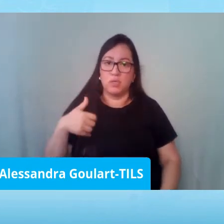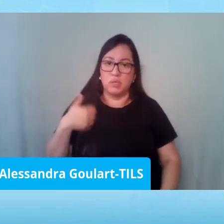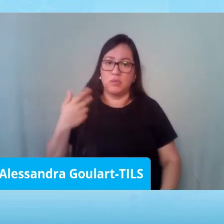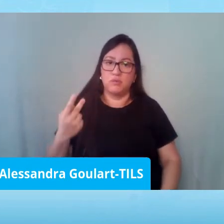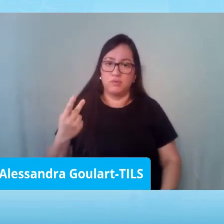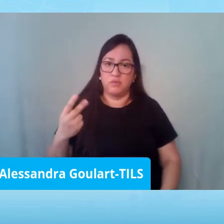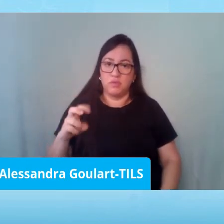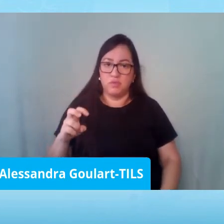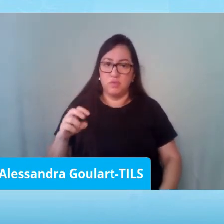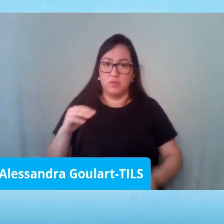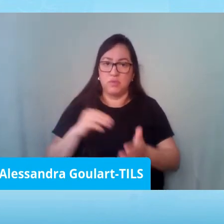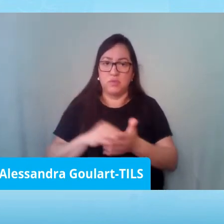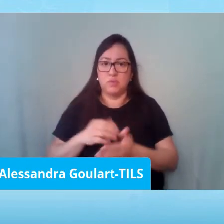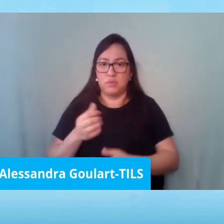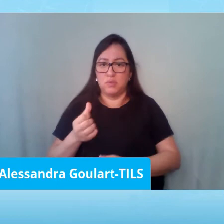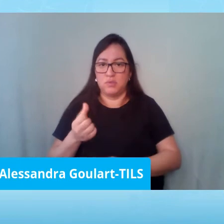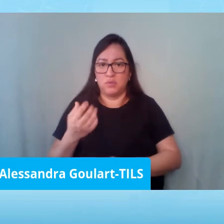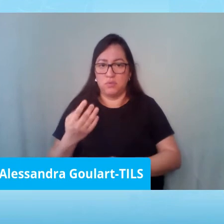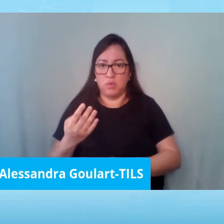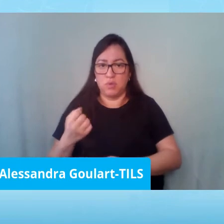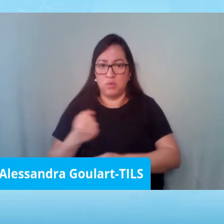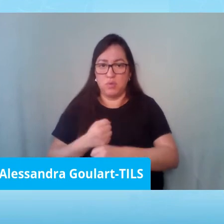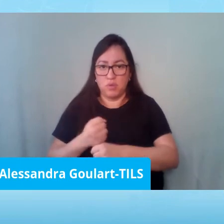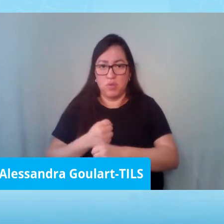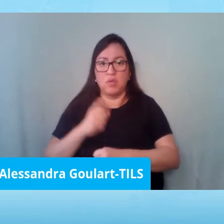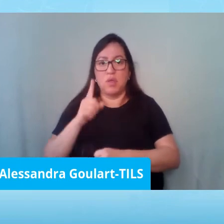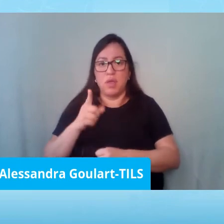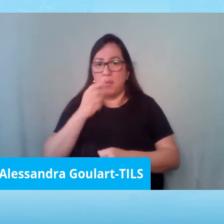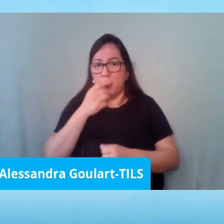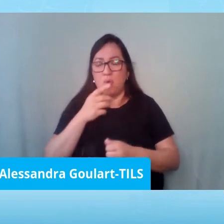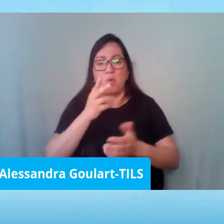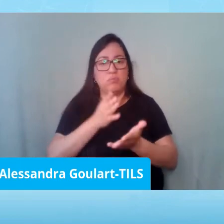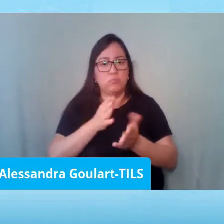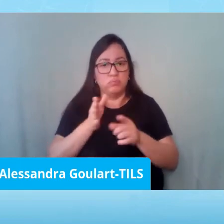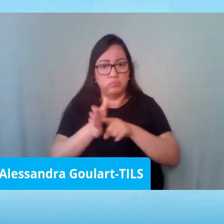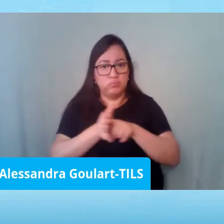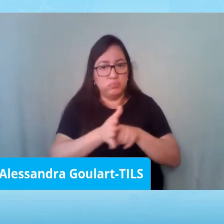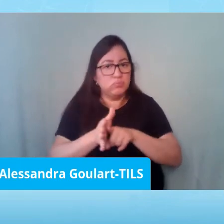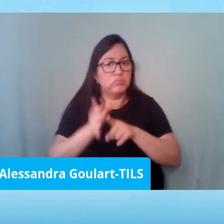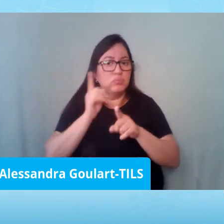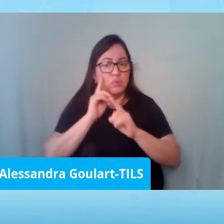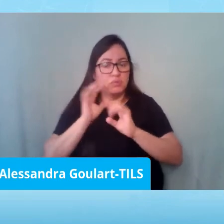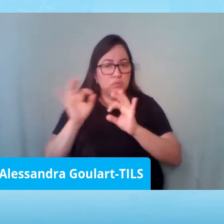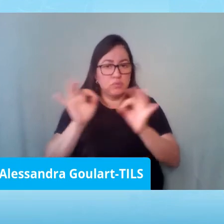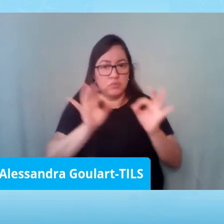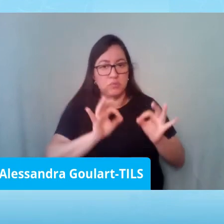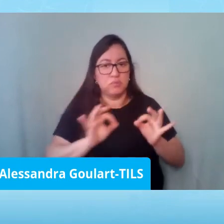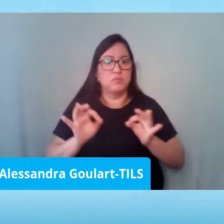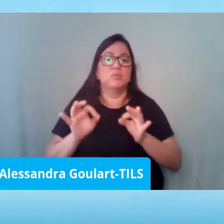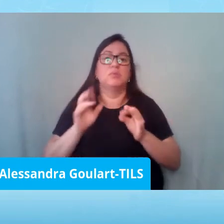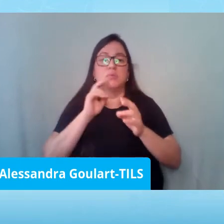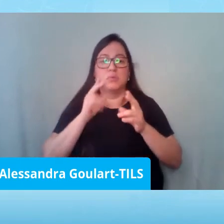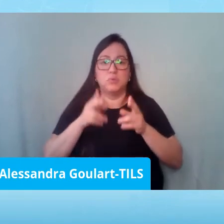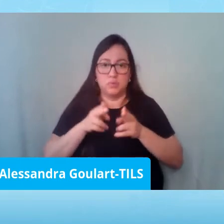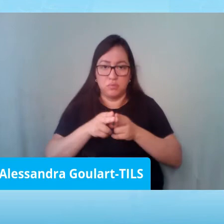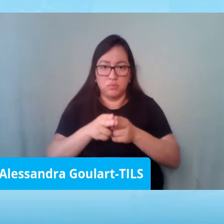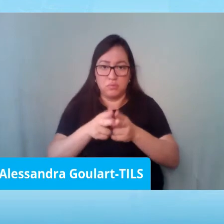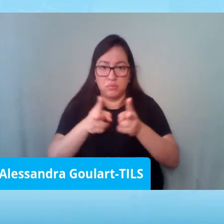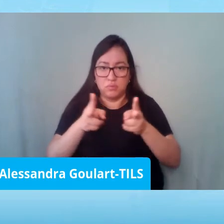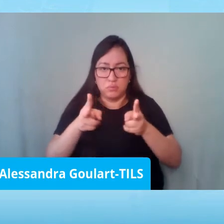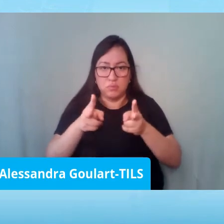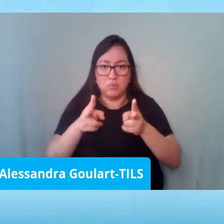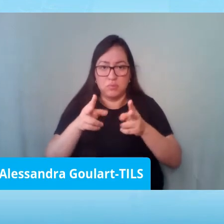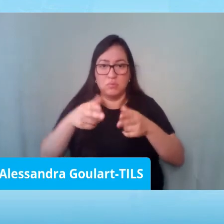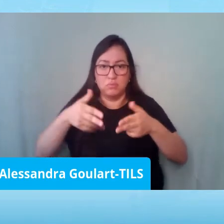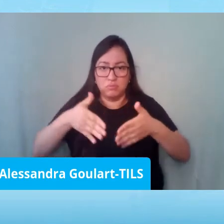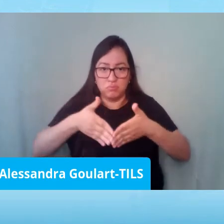anos é necessário que elas realizem o rastreamento de câncer de colo através do exame do citopatológico, de acordo com o